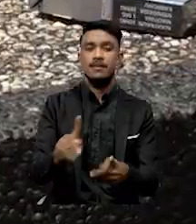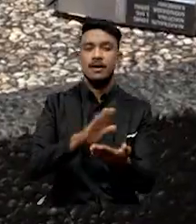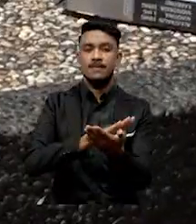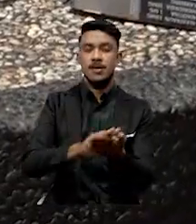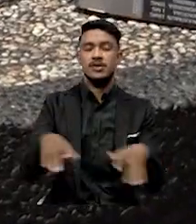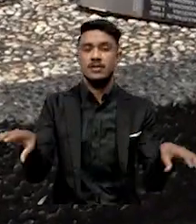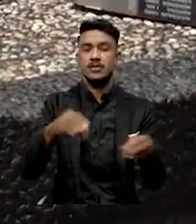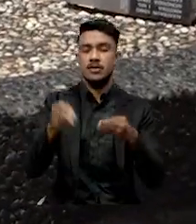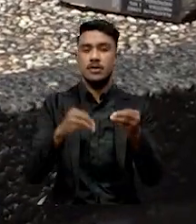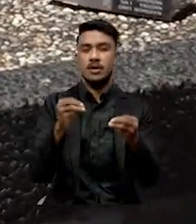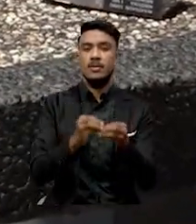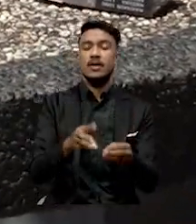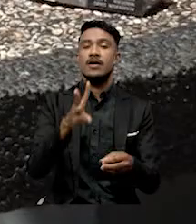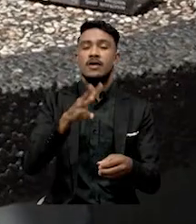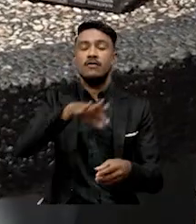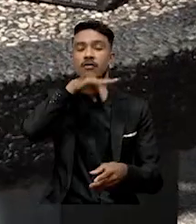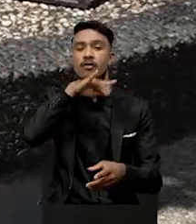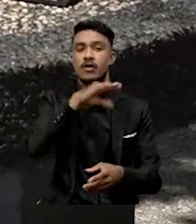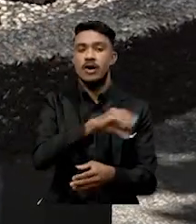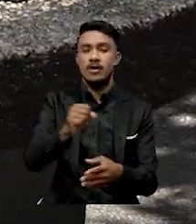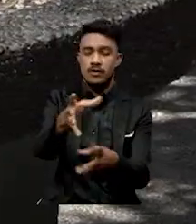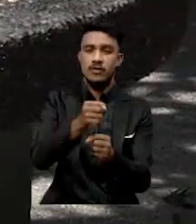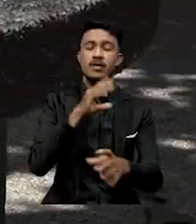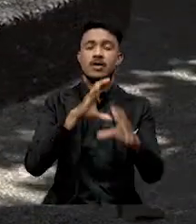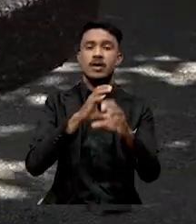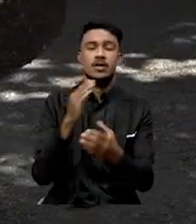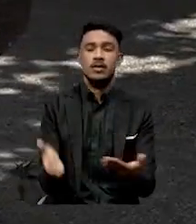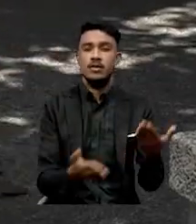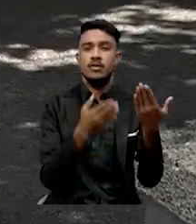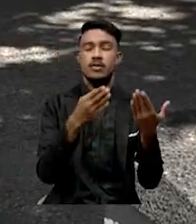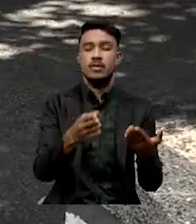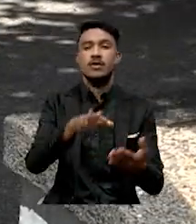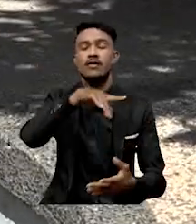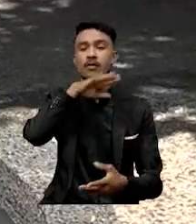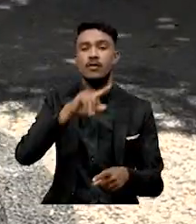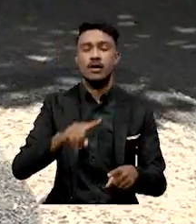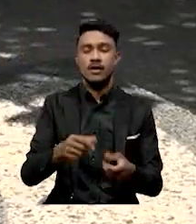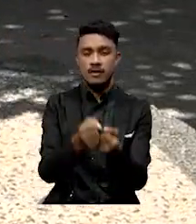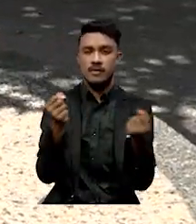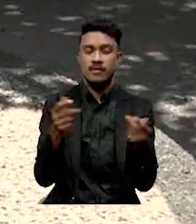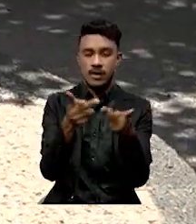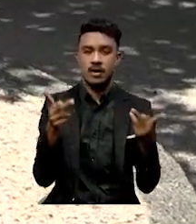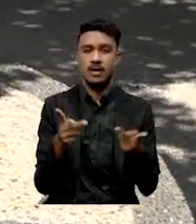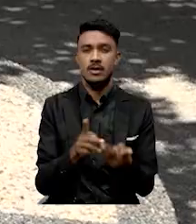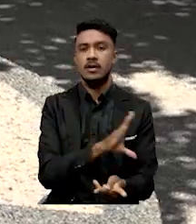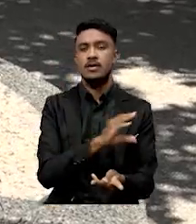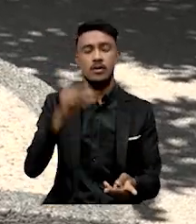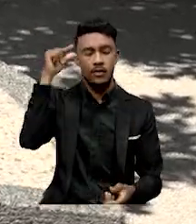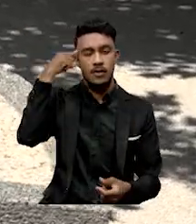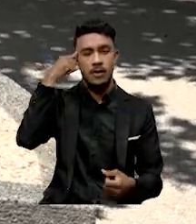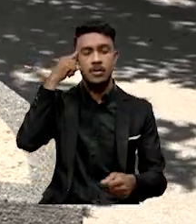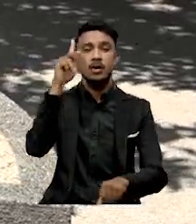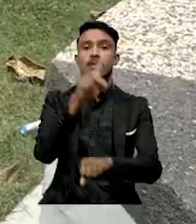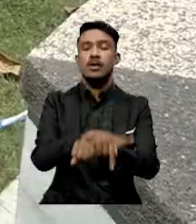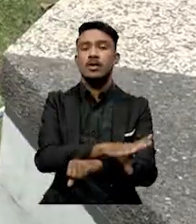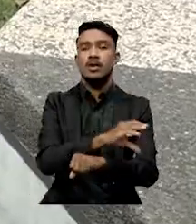município, cada loron ho vasculante foti lixo e a cada suku no bairro. Governo mos cria una politica hori envolve funzionari